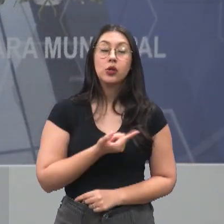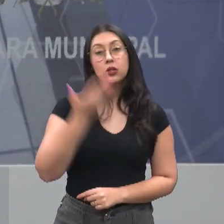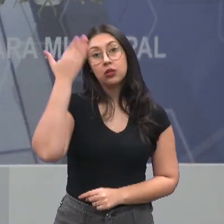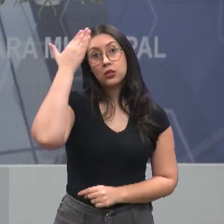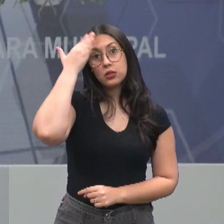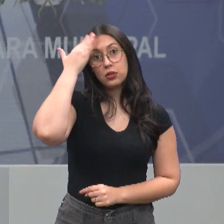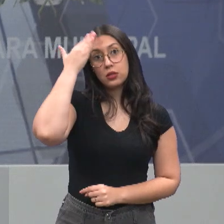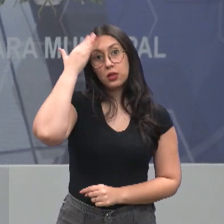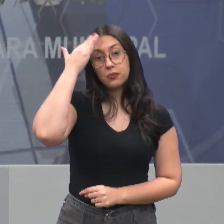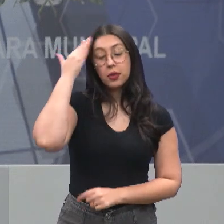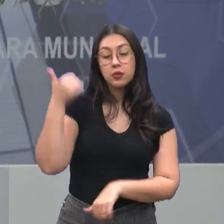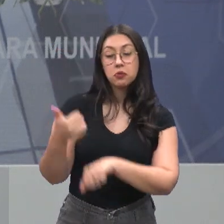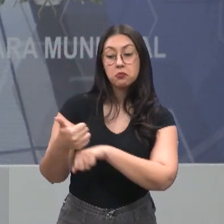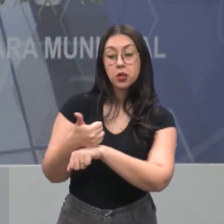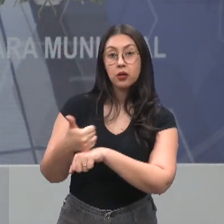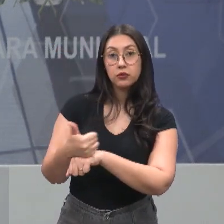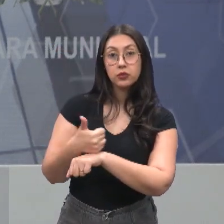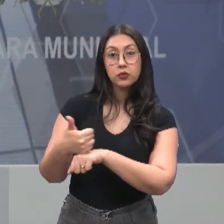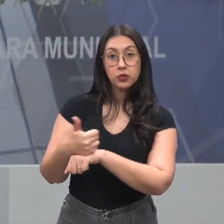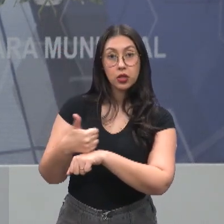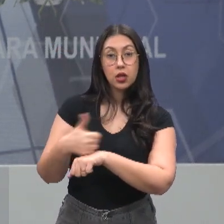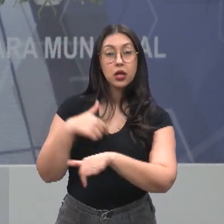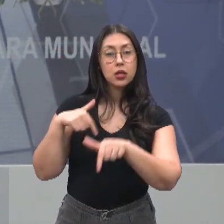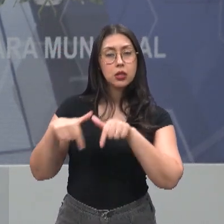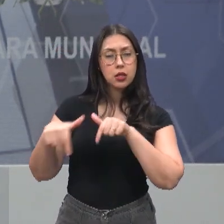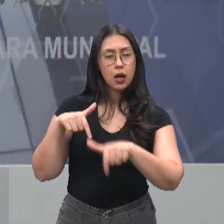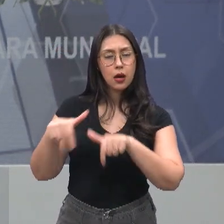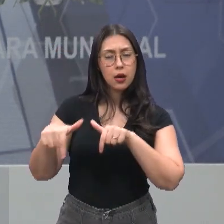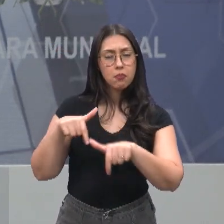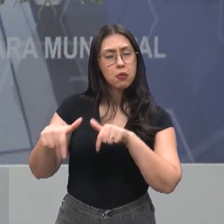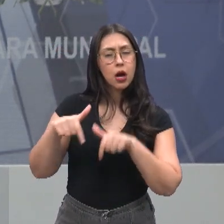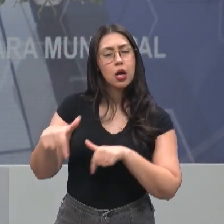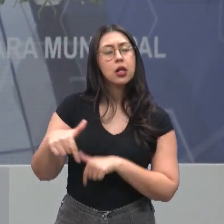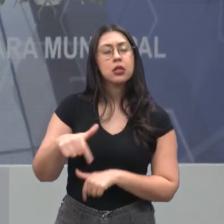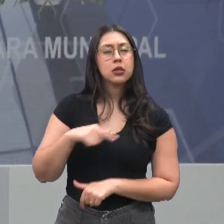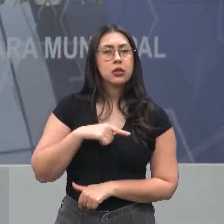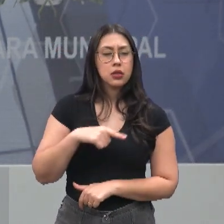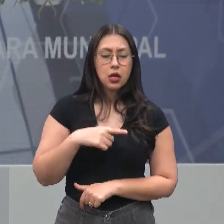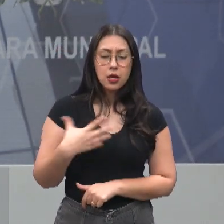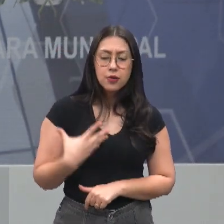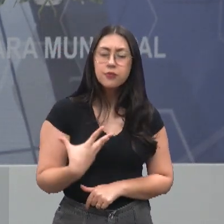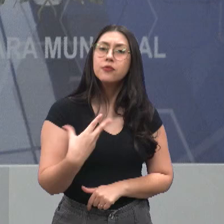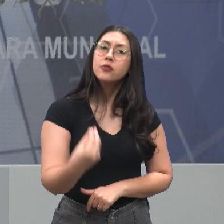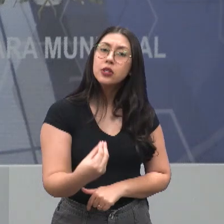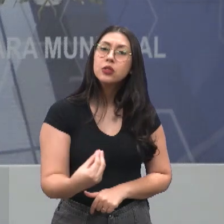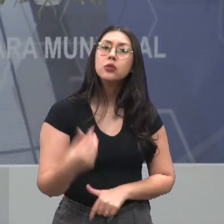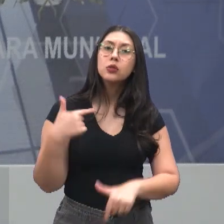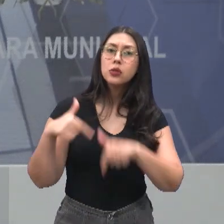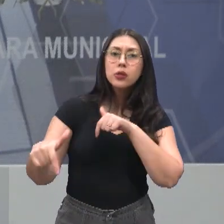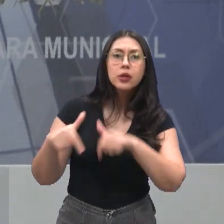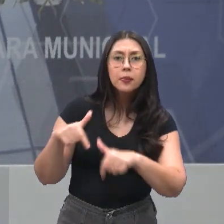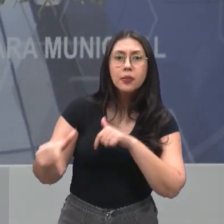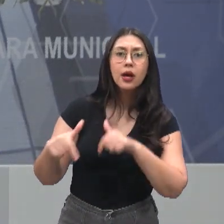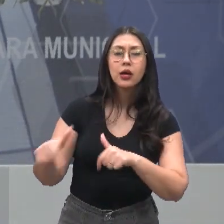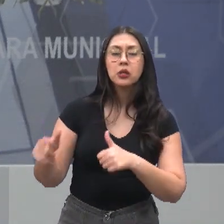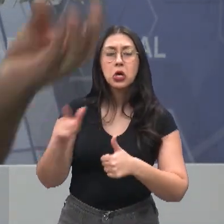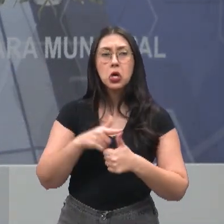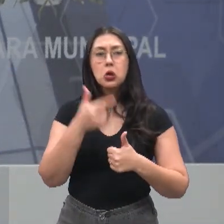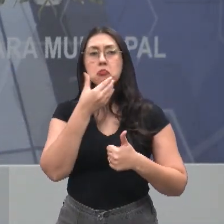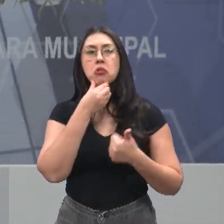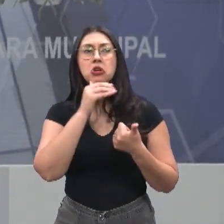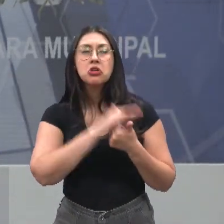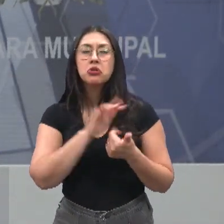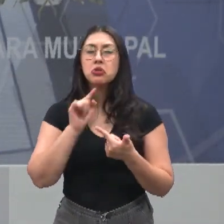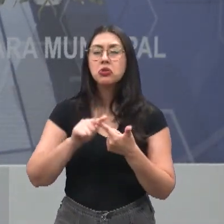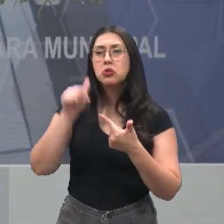são trabalhadores, são pais de famílias, e como eu disse, ali trabalha o marido, a